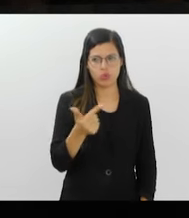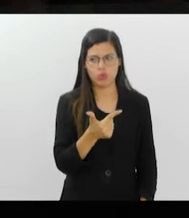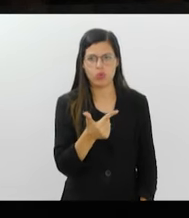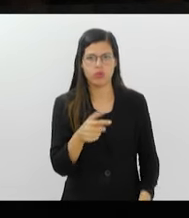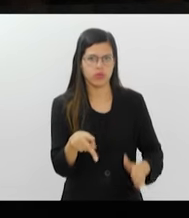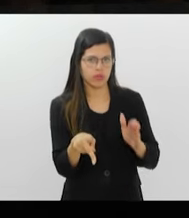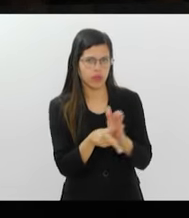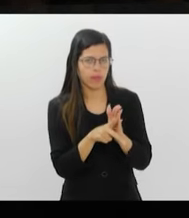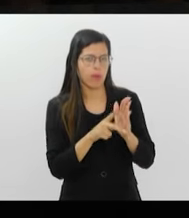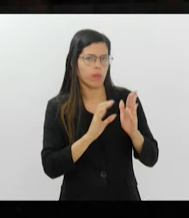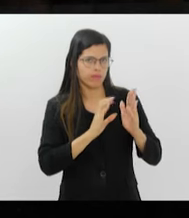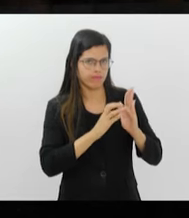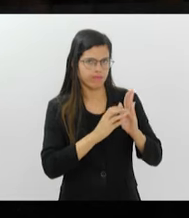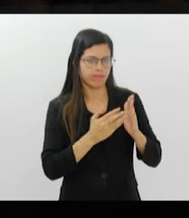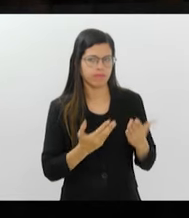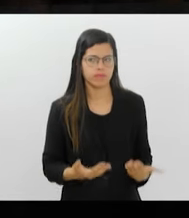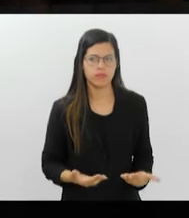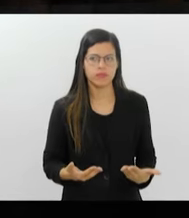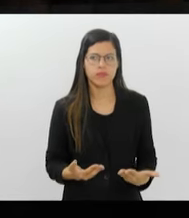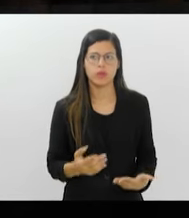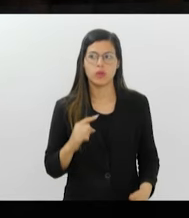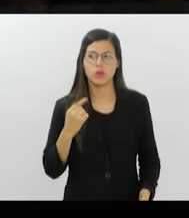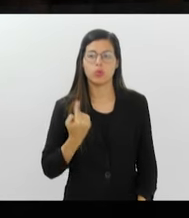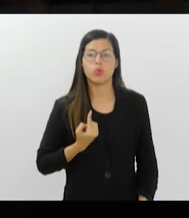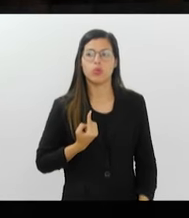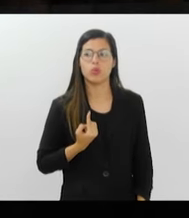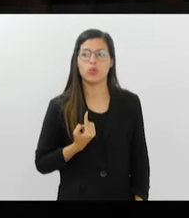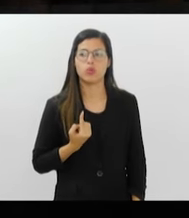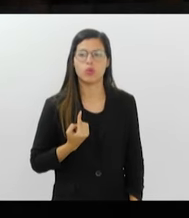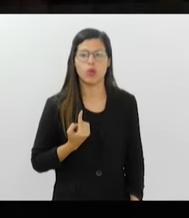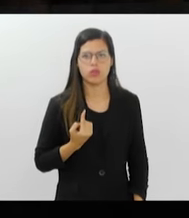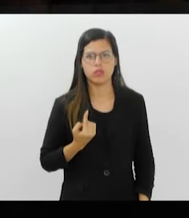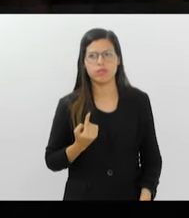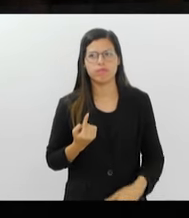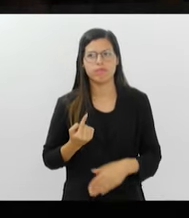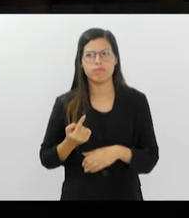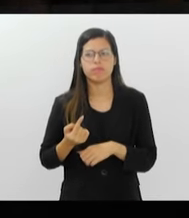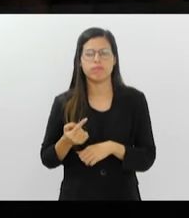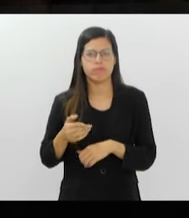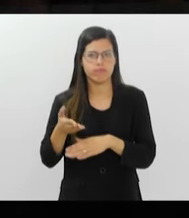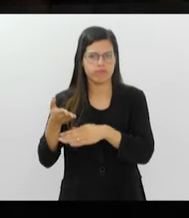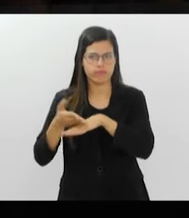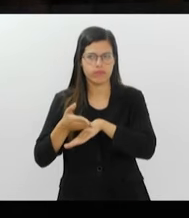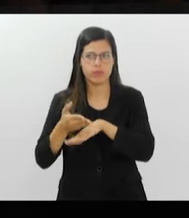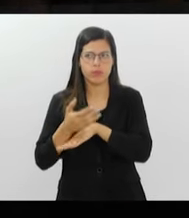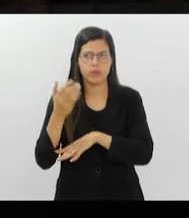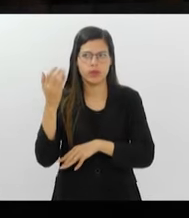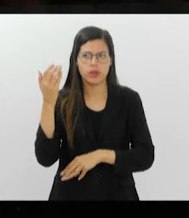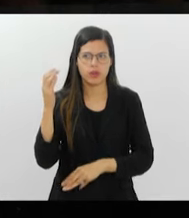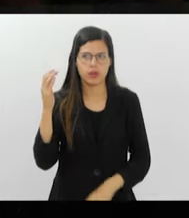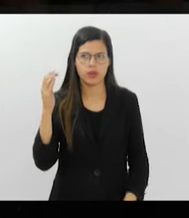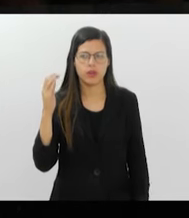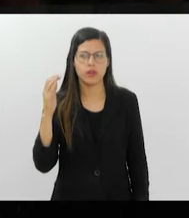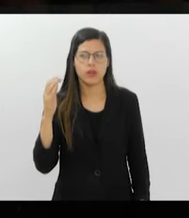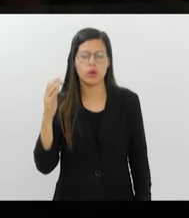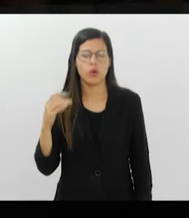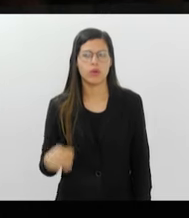PDT. Estivemos lá em Niterói por duas